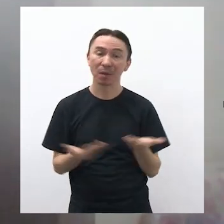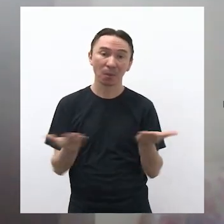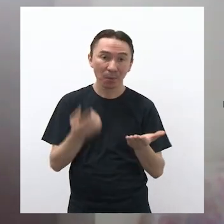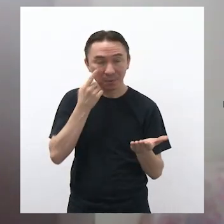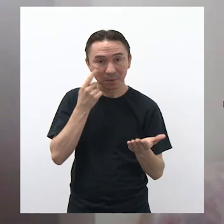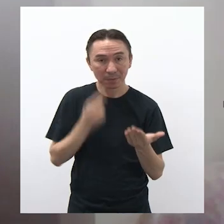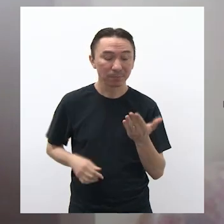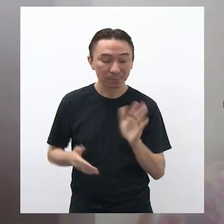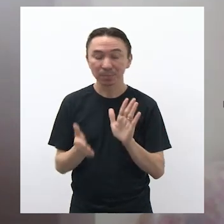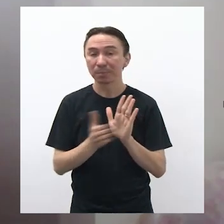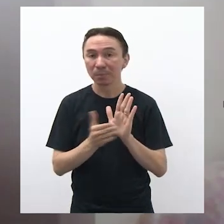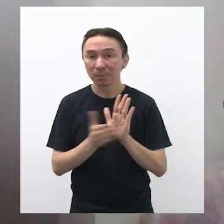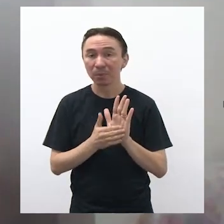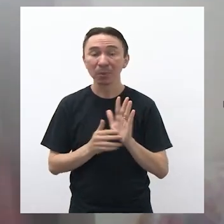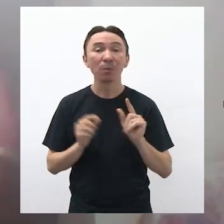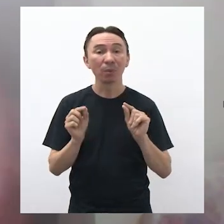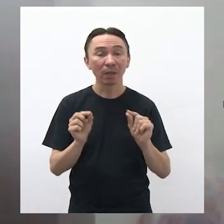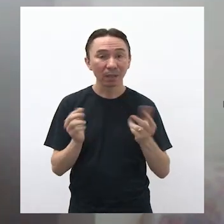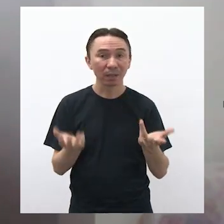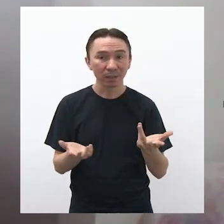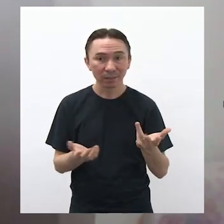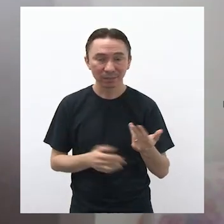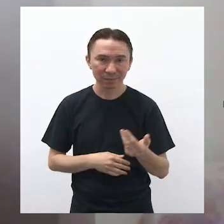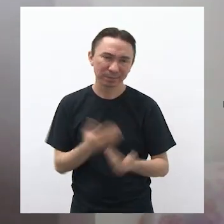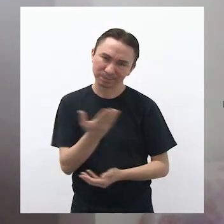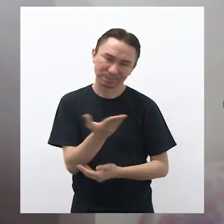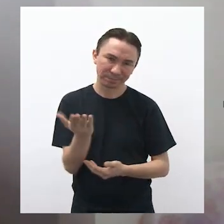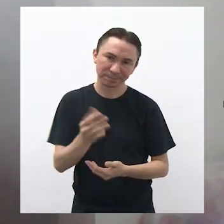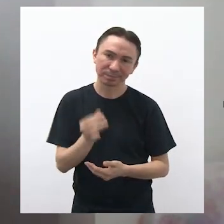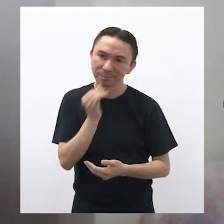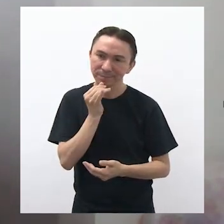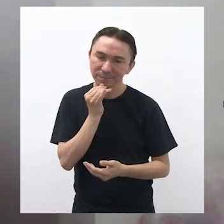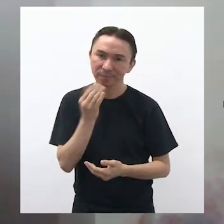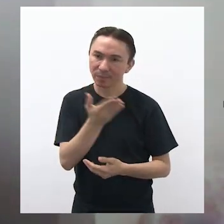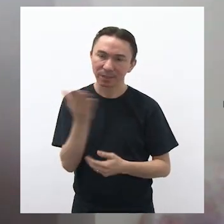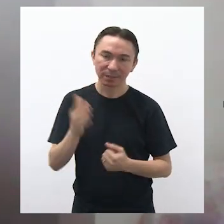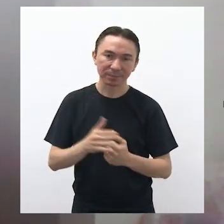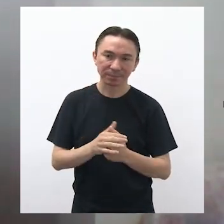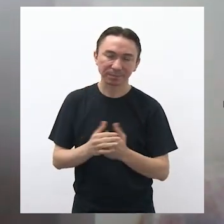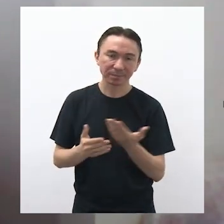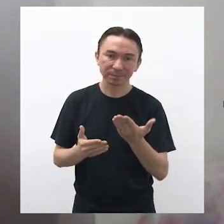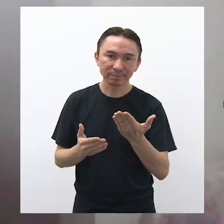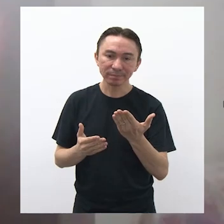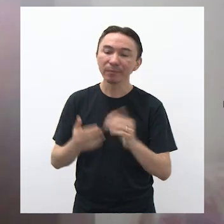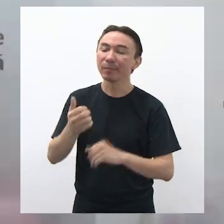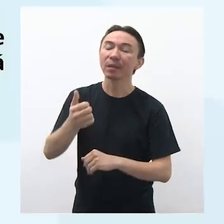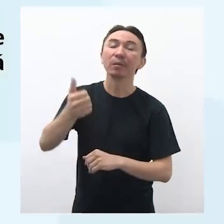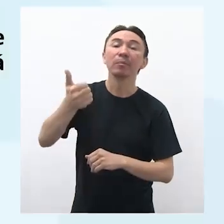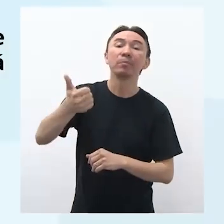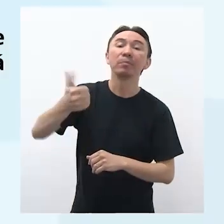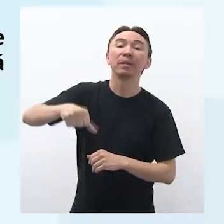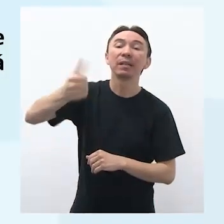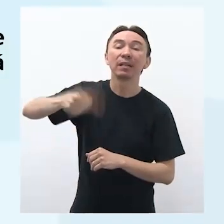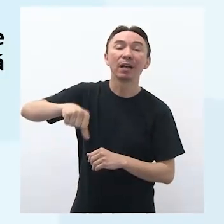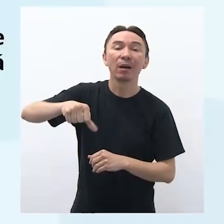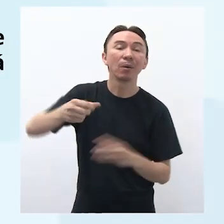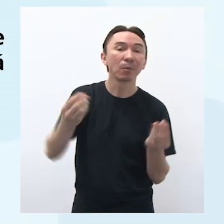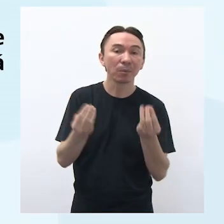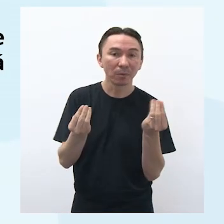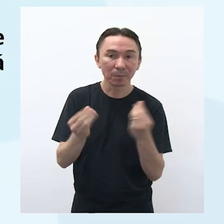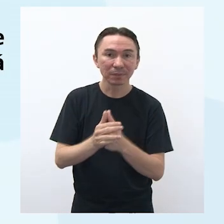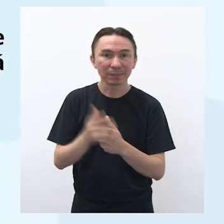então, como é que vocês avaliam, então, é o próximo slide 34, como é que você avalia que foi essa experiência